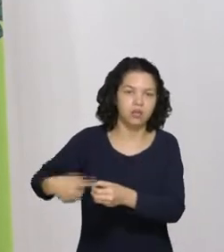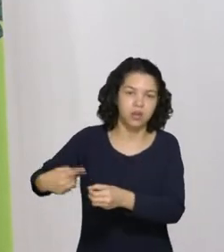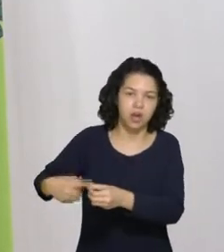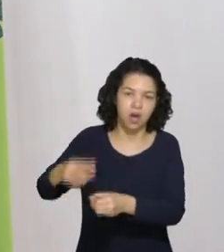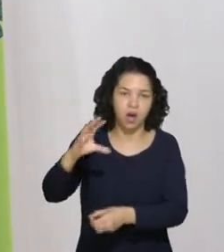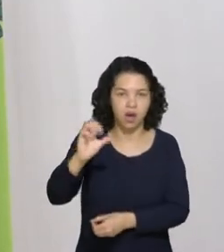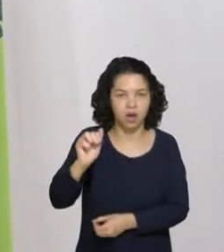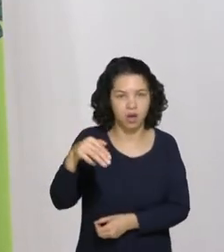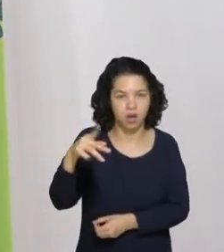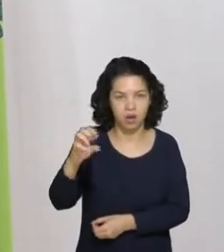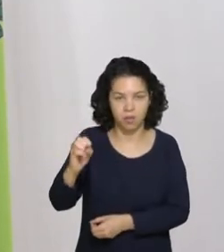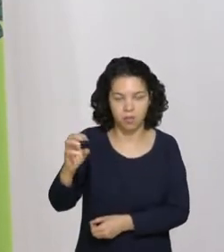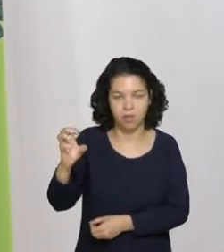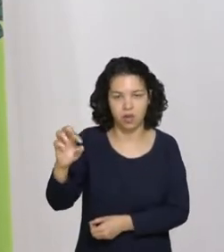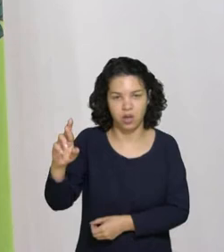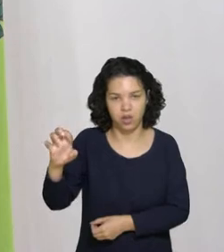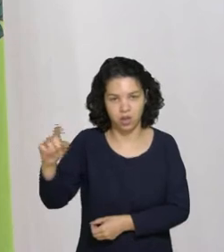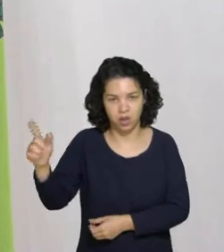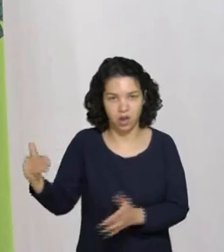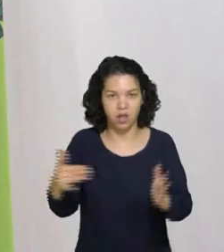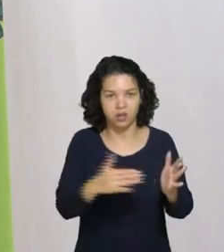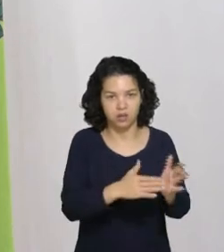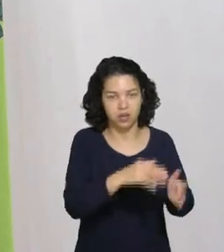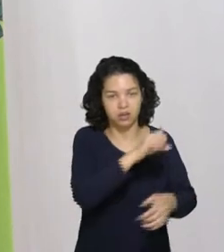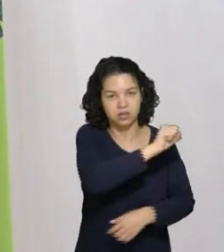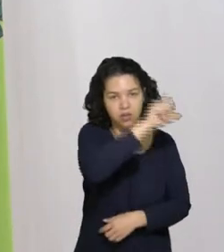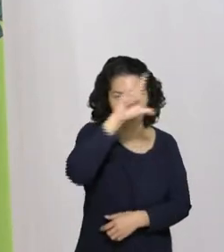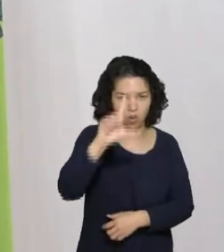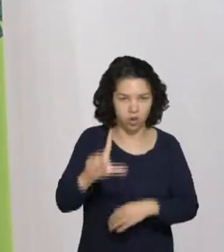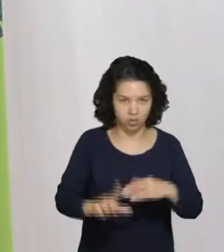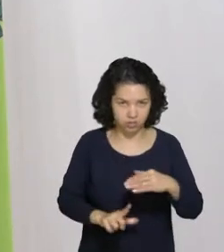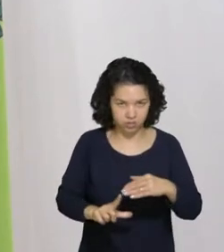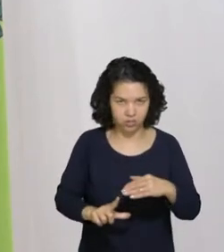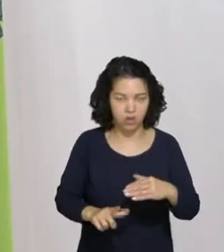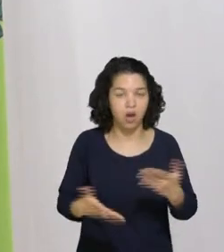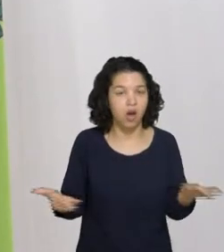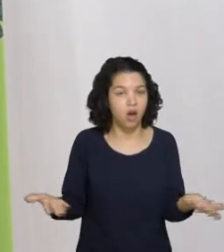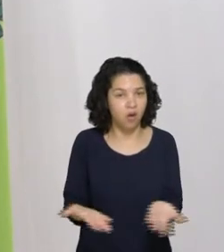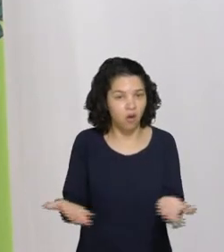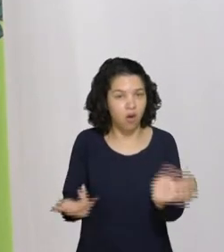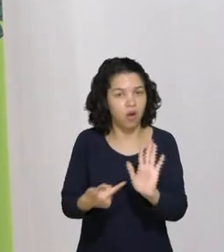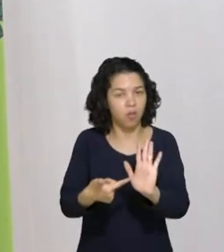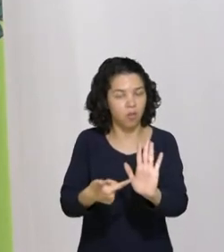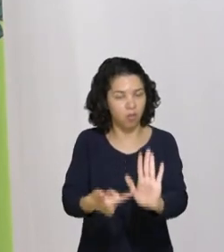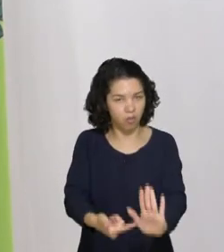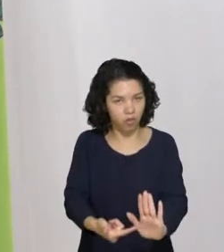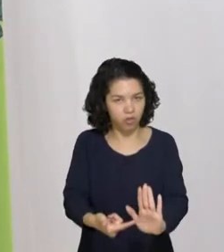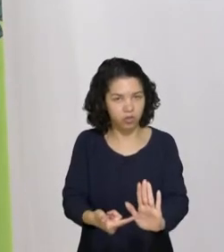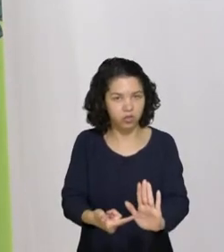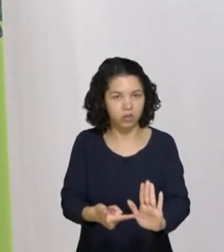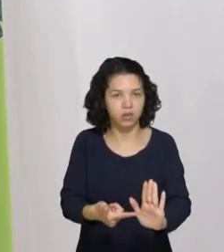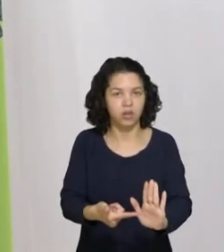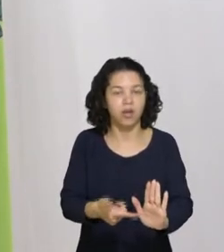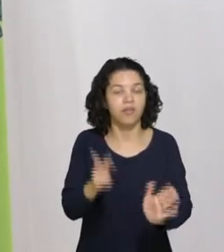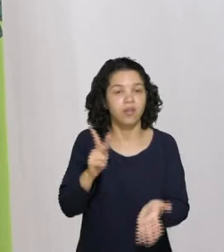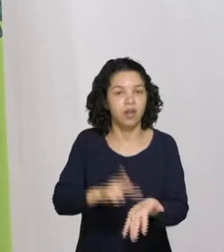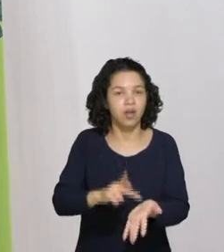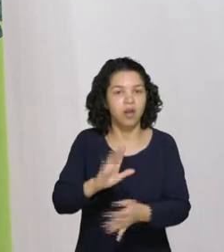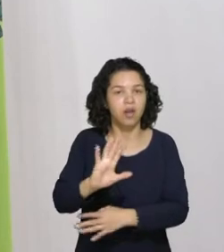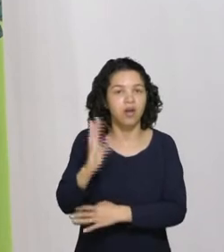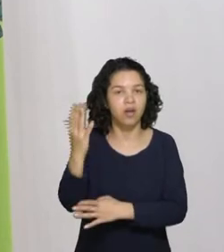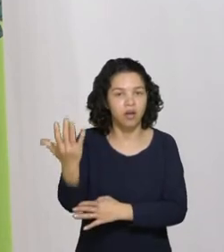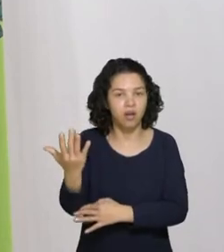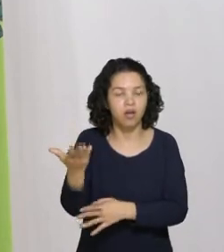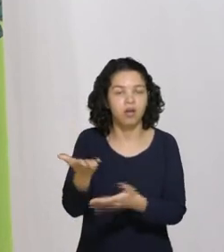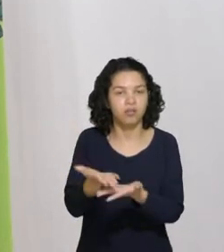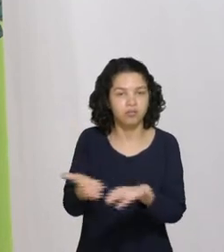São João do Oeste. São Lourenço do Oeste. E agora a gente mostra aqui a realidade da estrada que liga, Padre